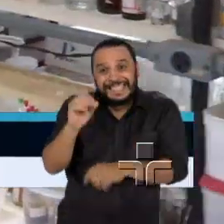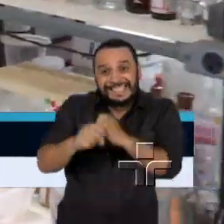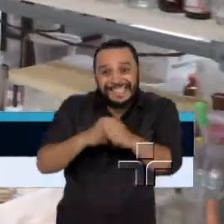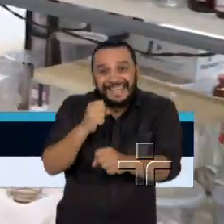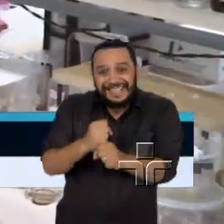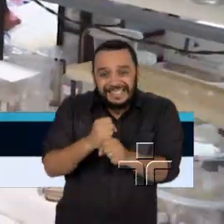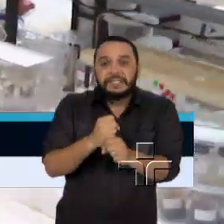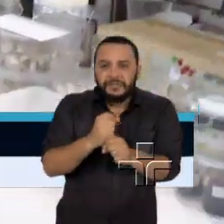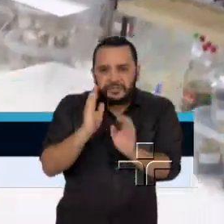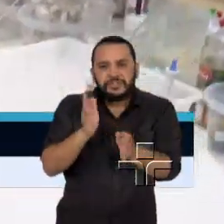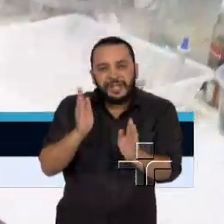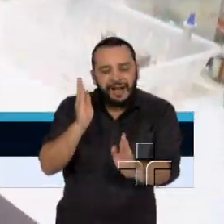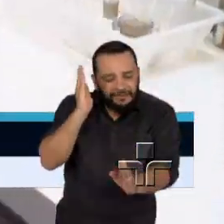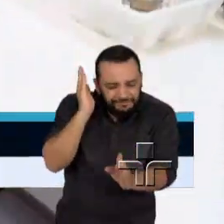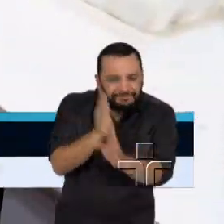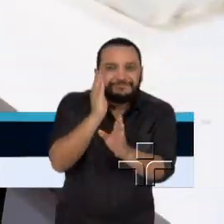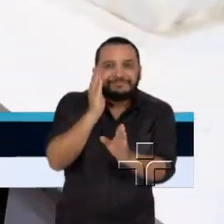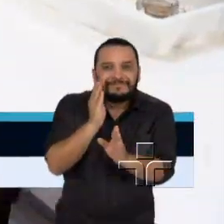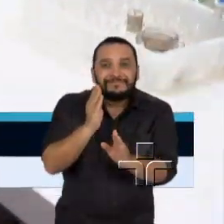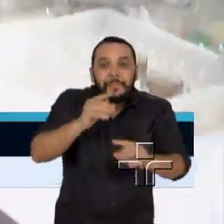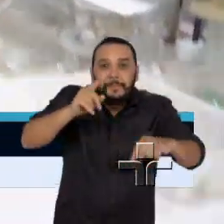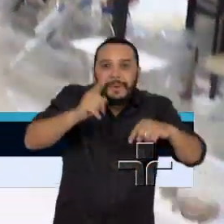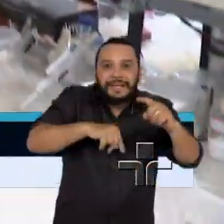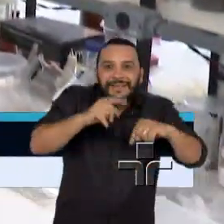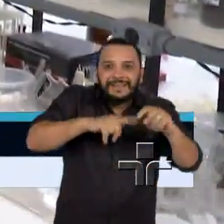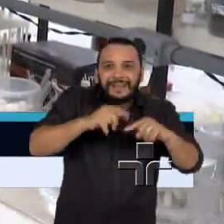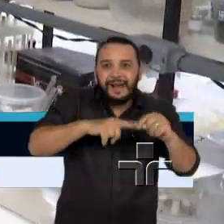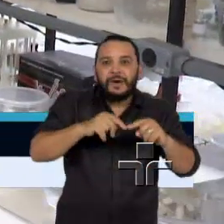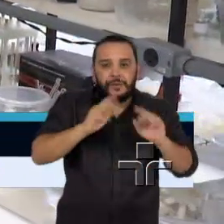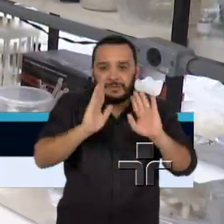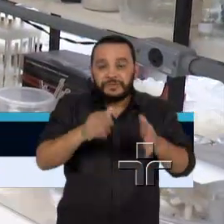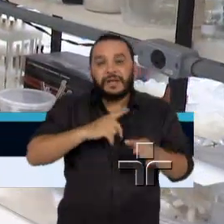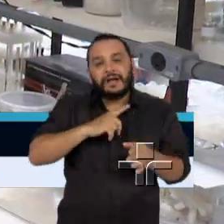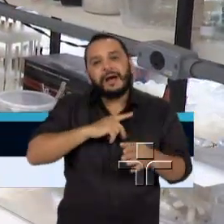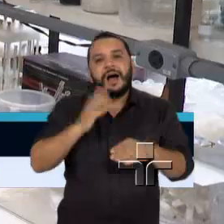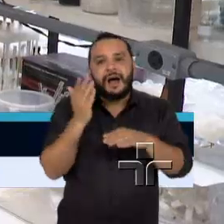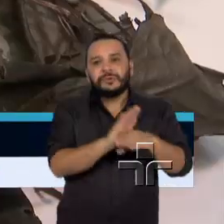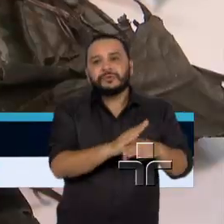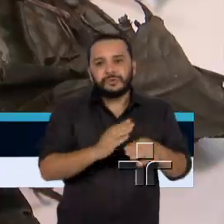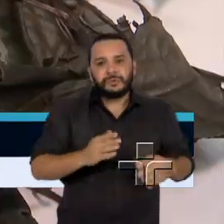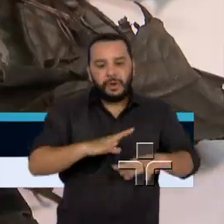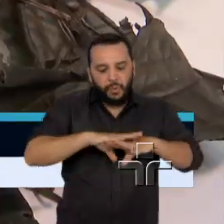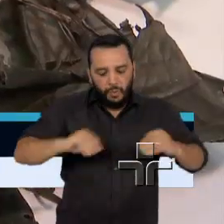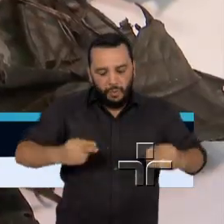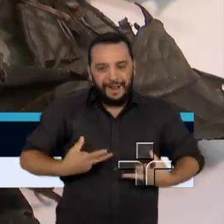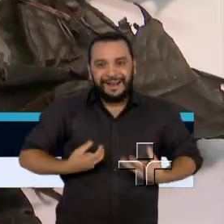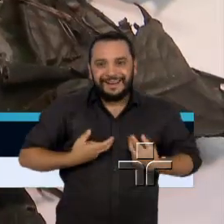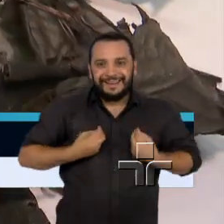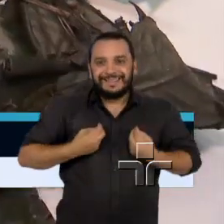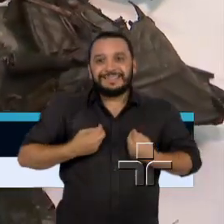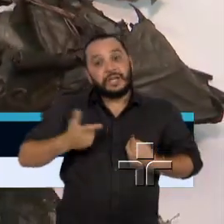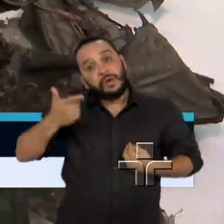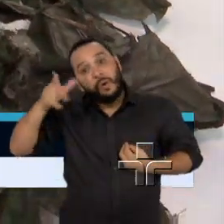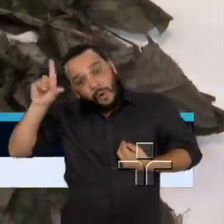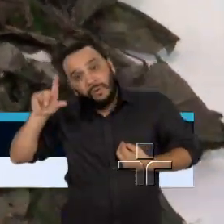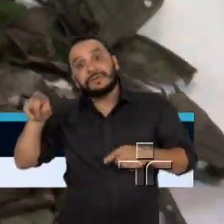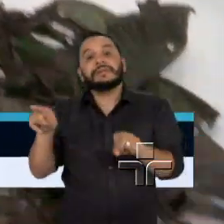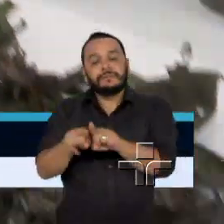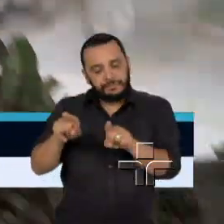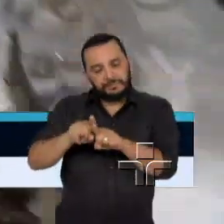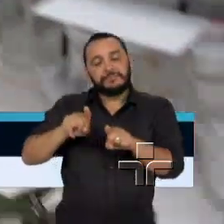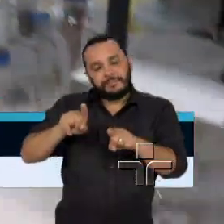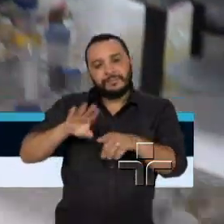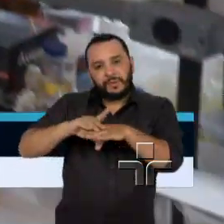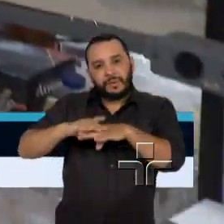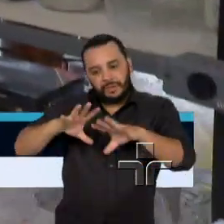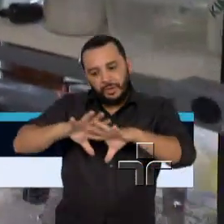identificar extratos que podem auxiliar no combate ao câncer e outras doenças. E o resultado que se pode obter do estudo de uma planta